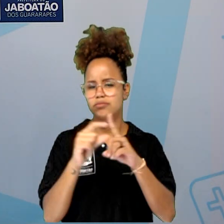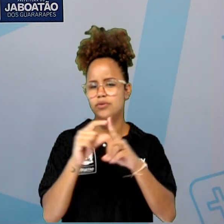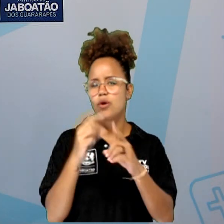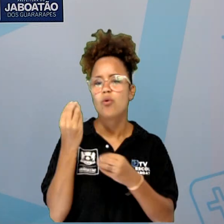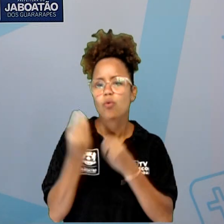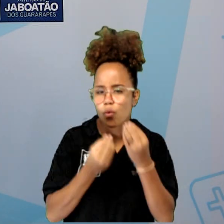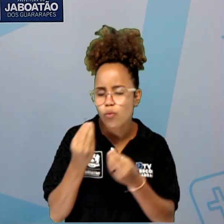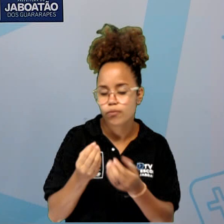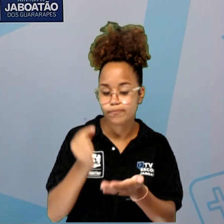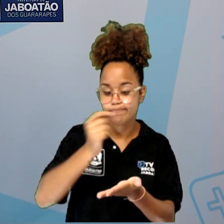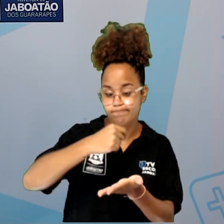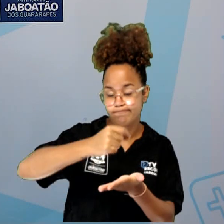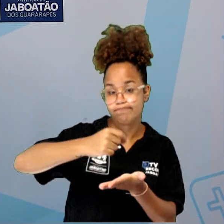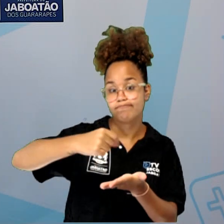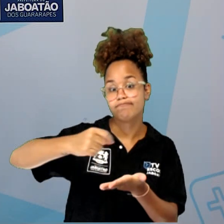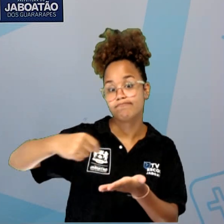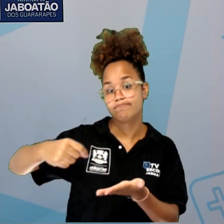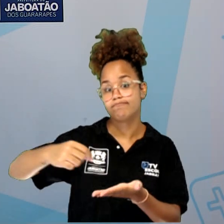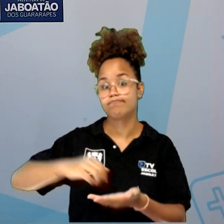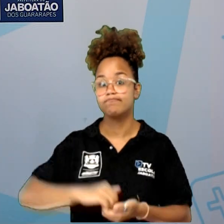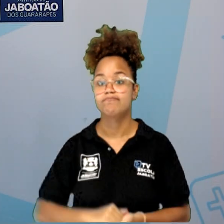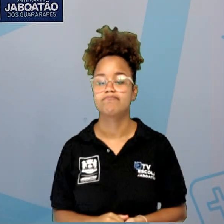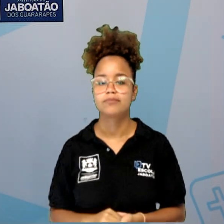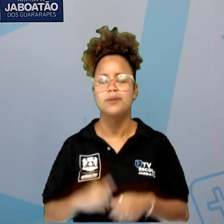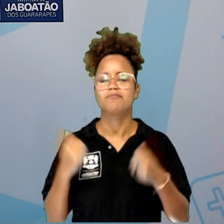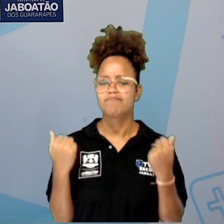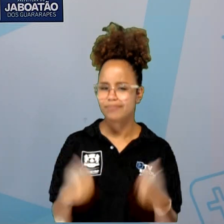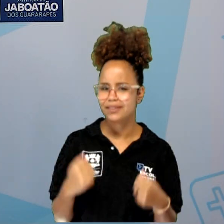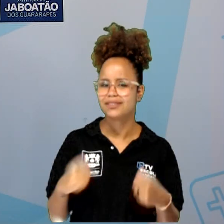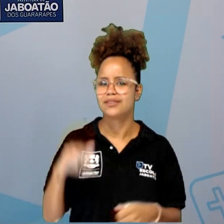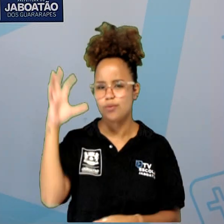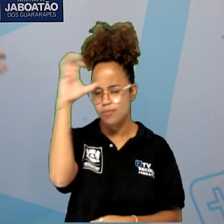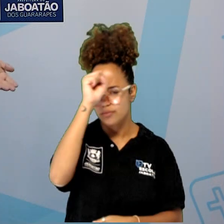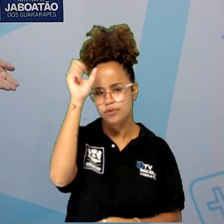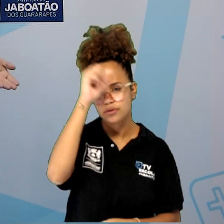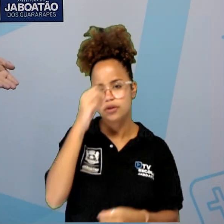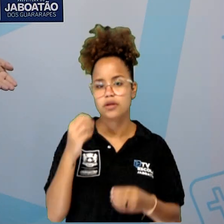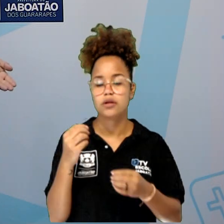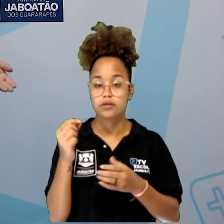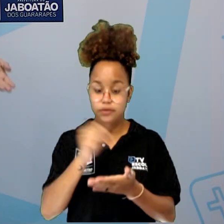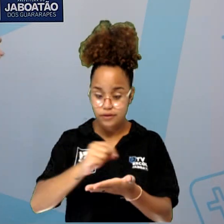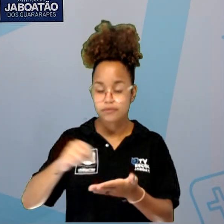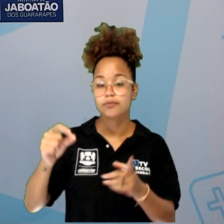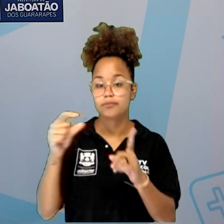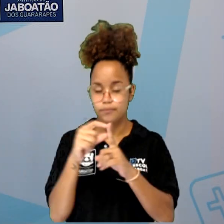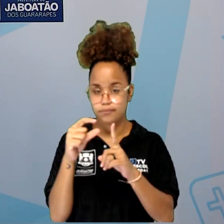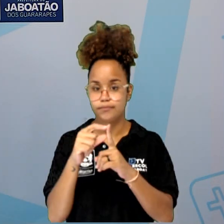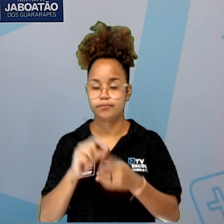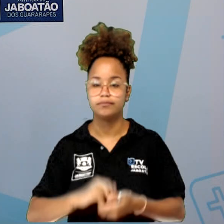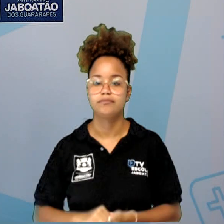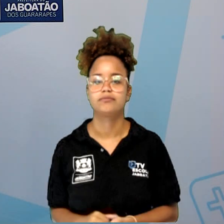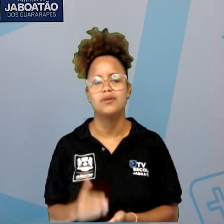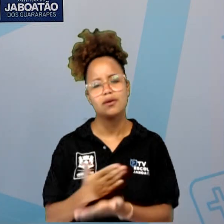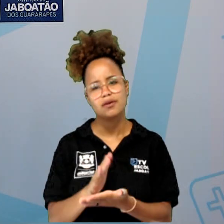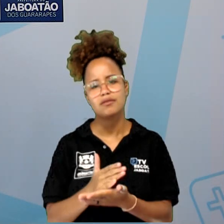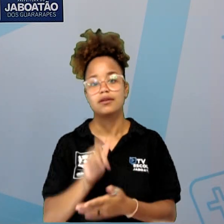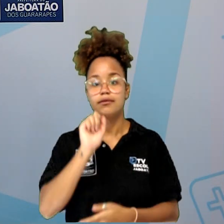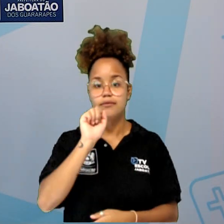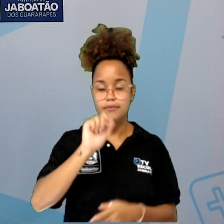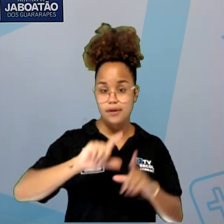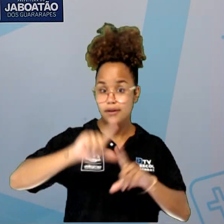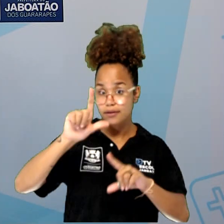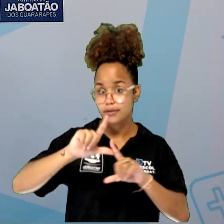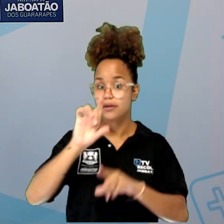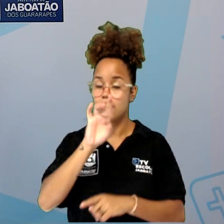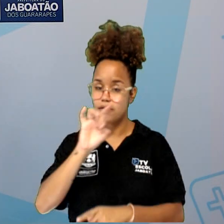se escreve, e daí você precisa aprender a escrever essa palavra. Às vezes, letra por letra.